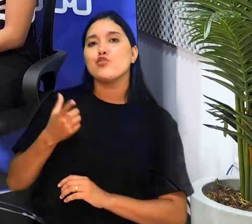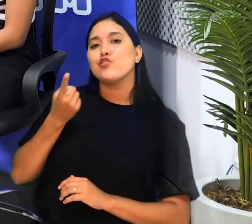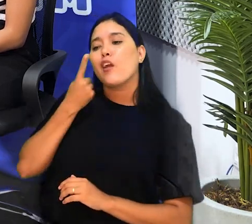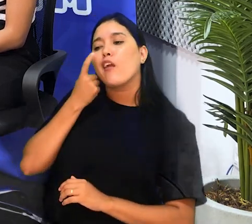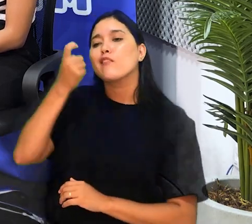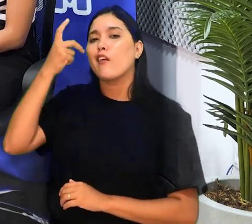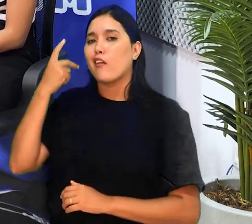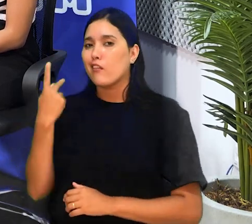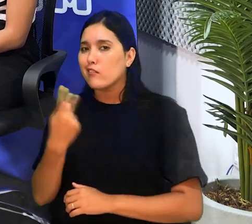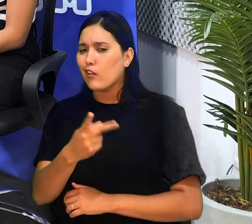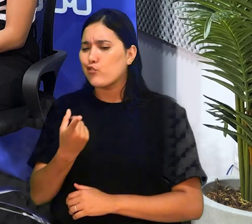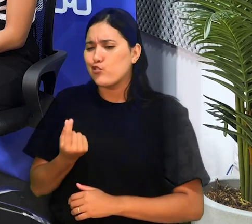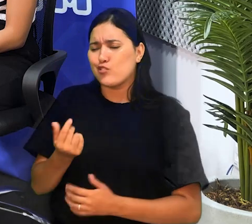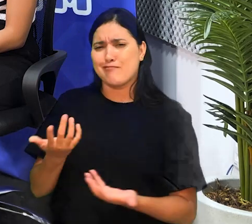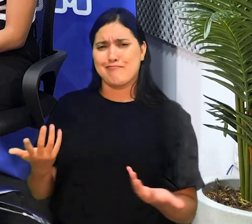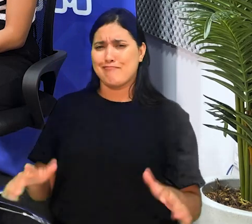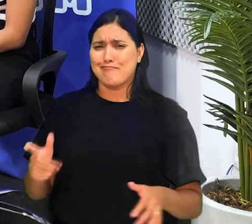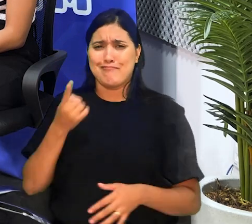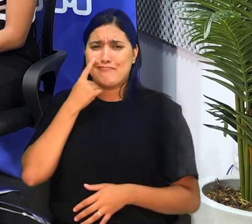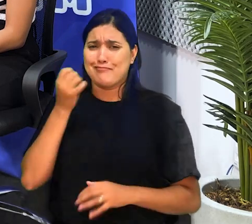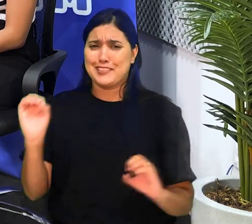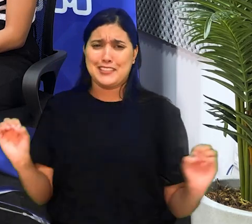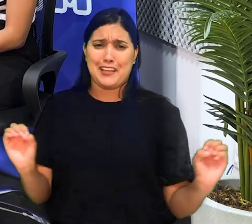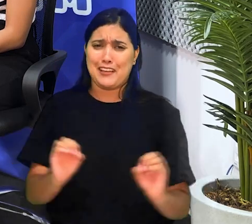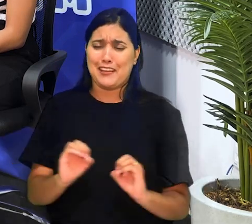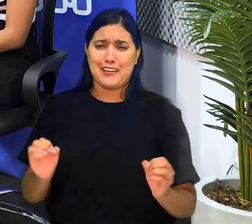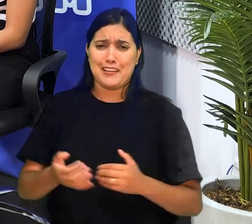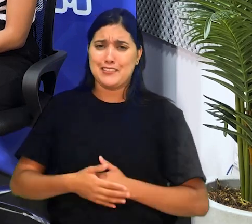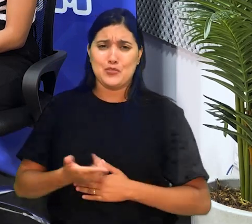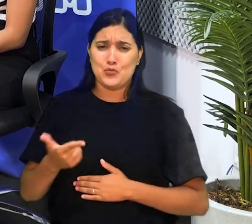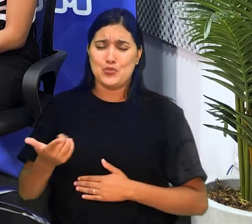aquele julgamento, assim, e também me julgaram, assim,